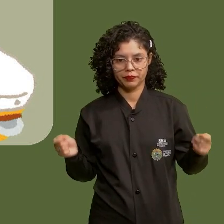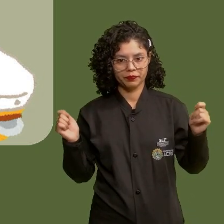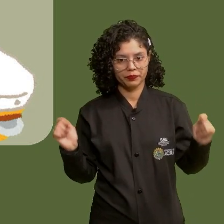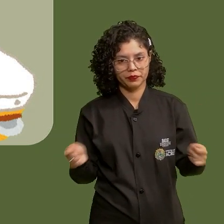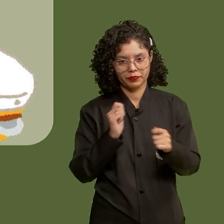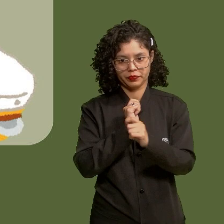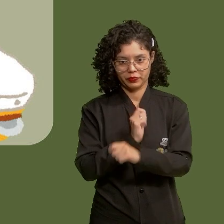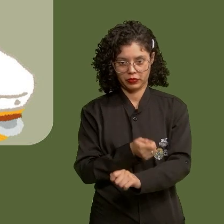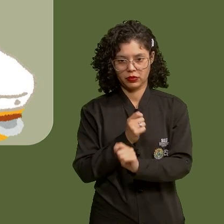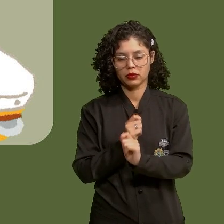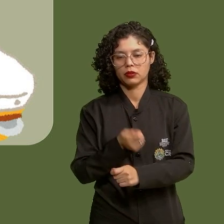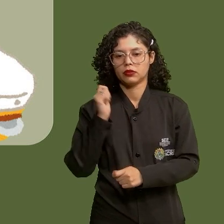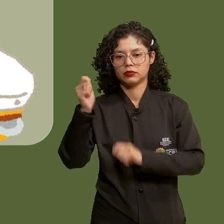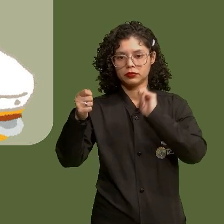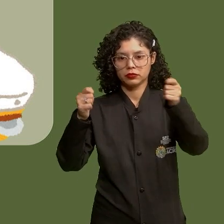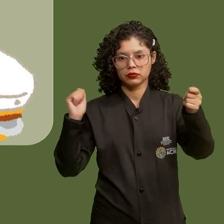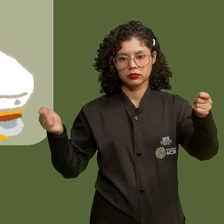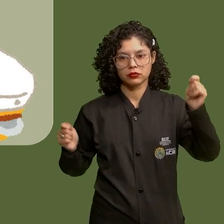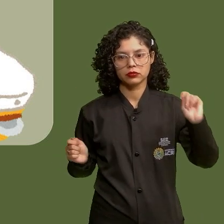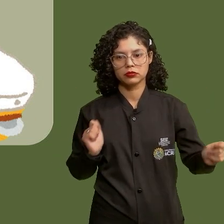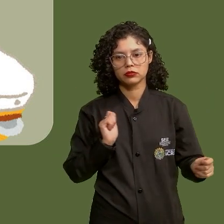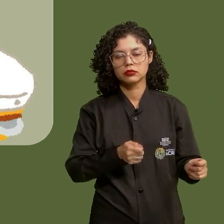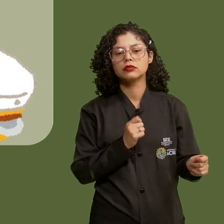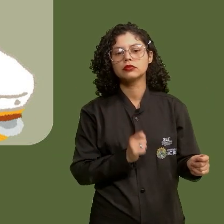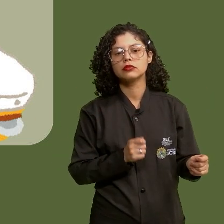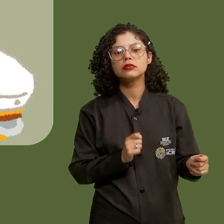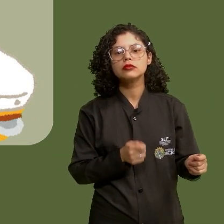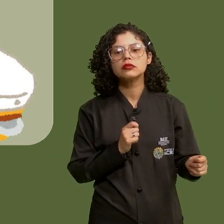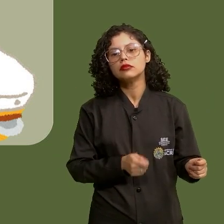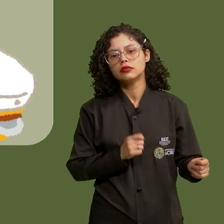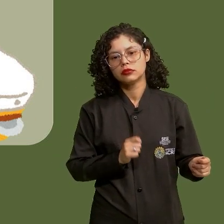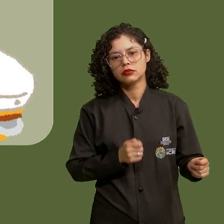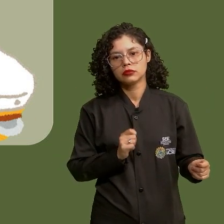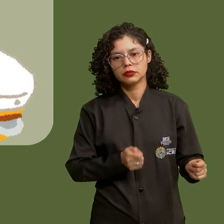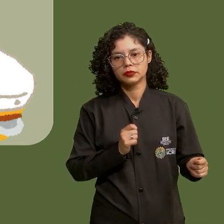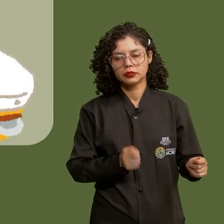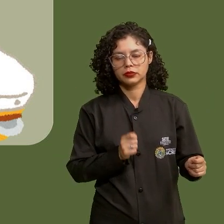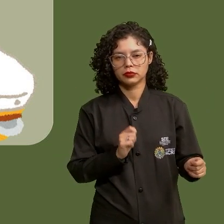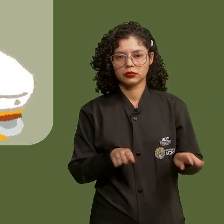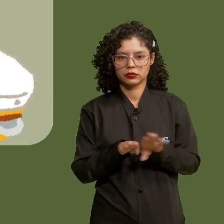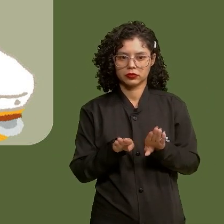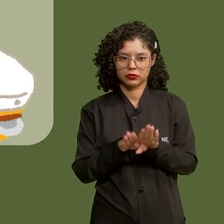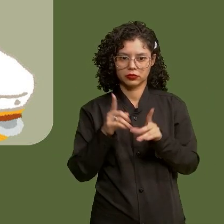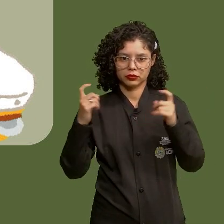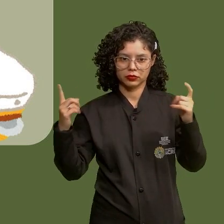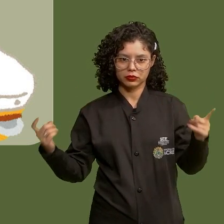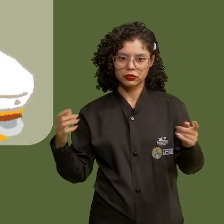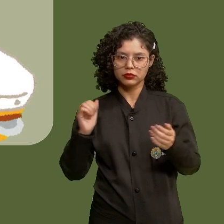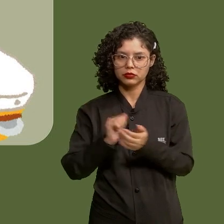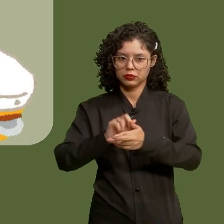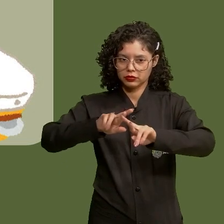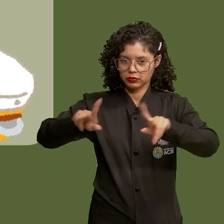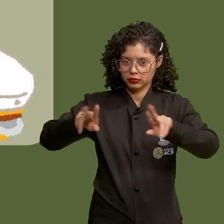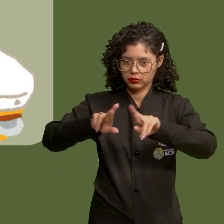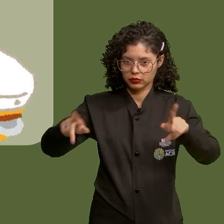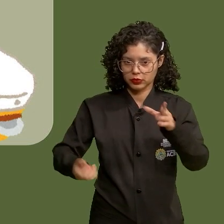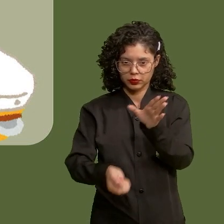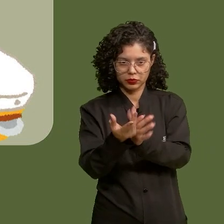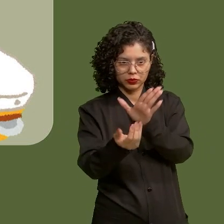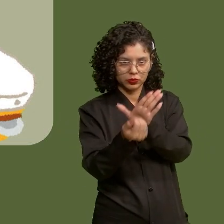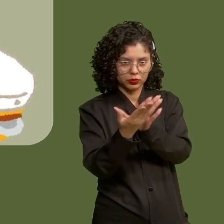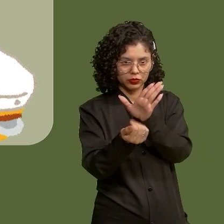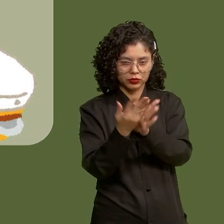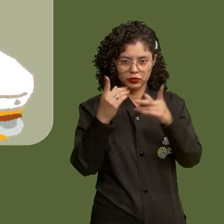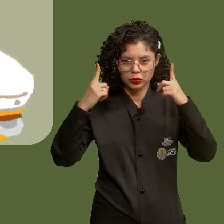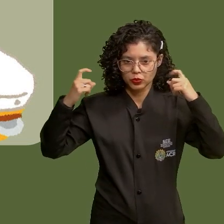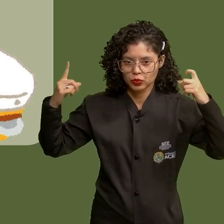você precisa aí de um conjunto de tambores que, ao ser tocados com baquetas ou com as